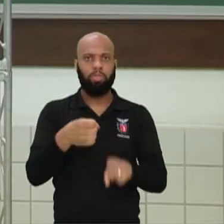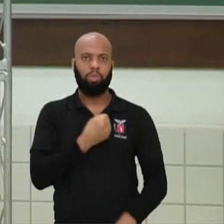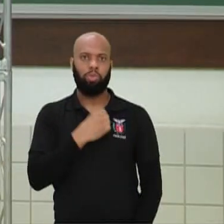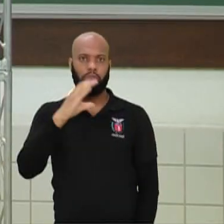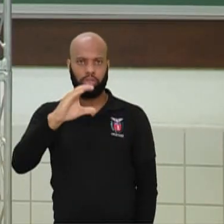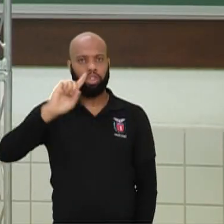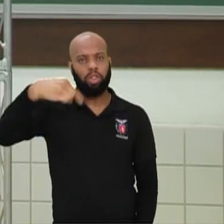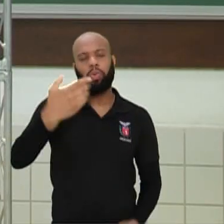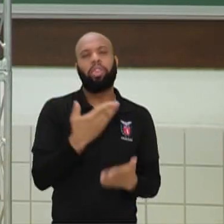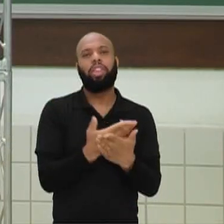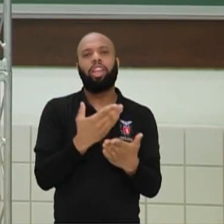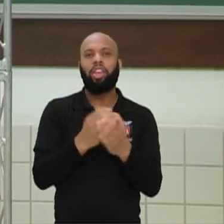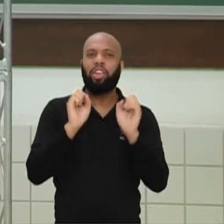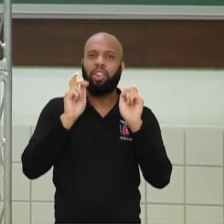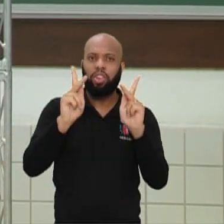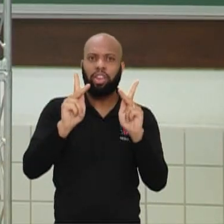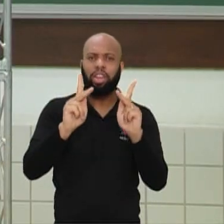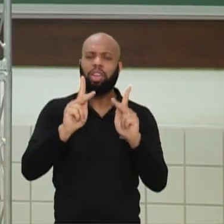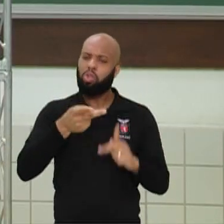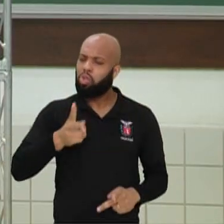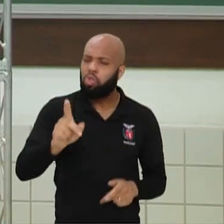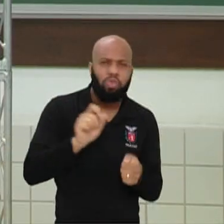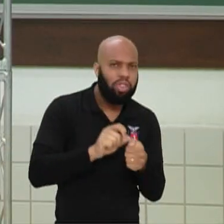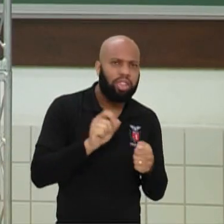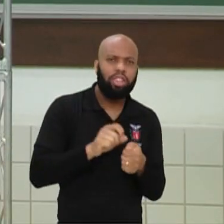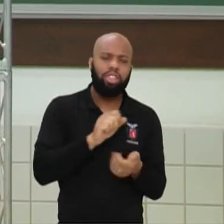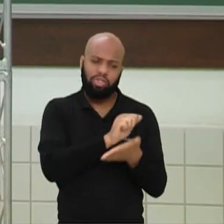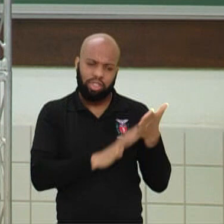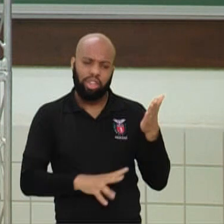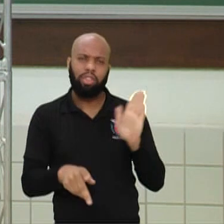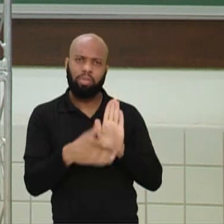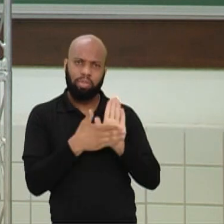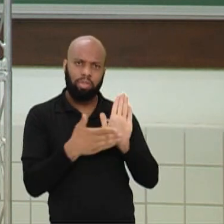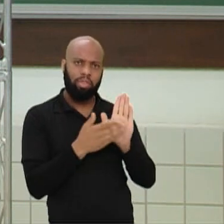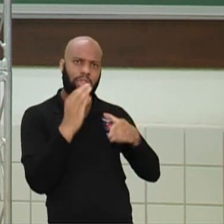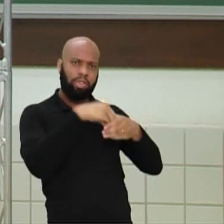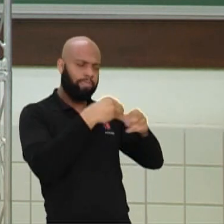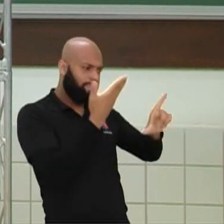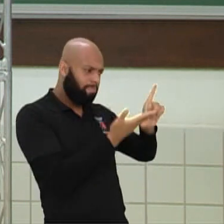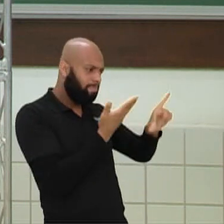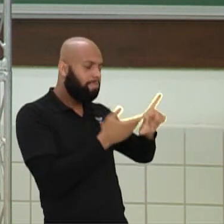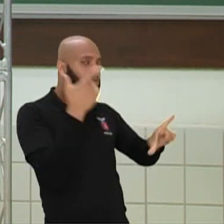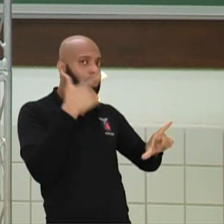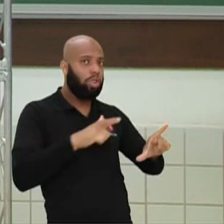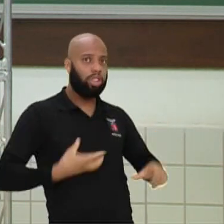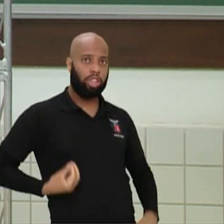complexos na nossa próxima aula. Não deixem de fazer as atividades propostas para vocês no CLES, para que vocês